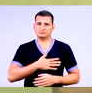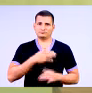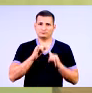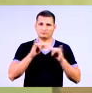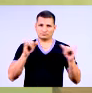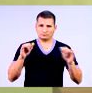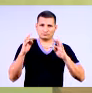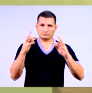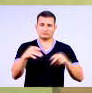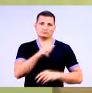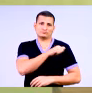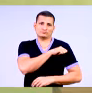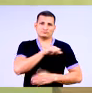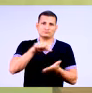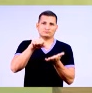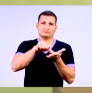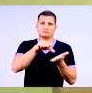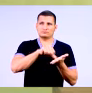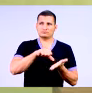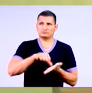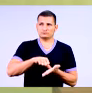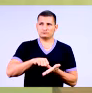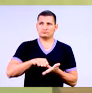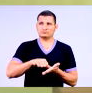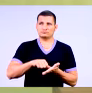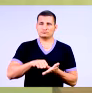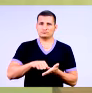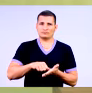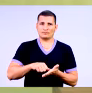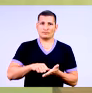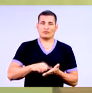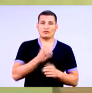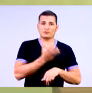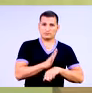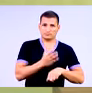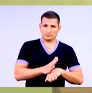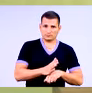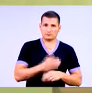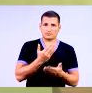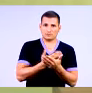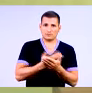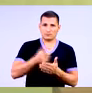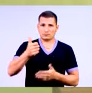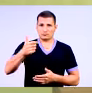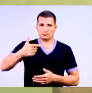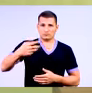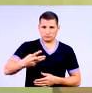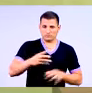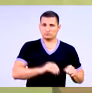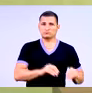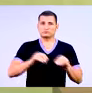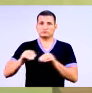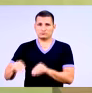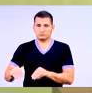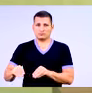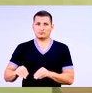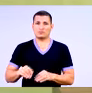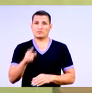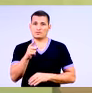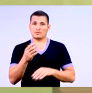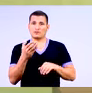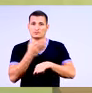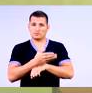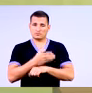nossos alunos dos polos que as atividades foram prorrogadas da aula 1, 2 e 3. Só que se você acessar